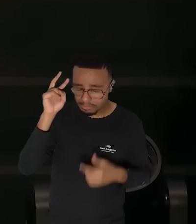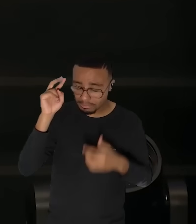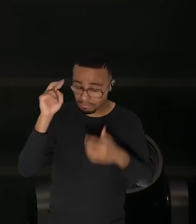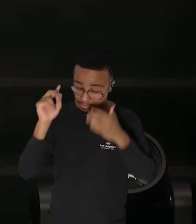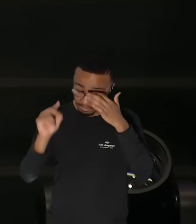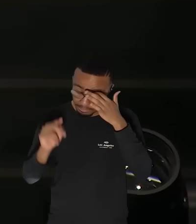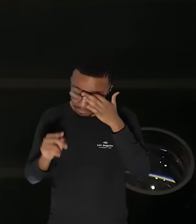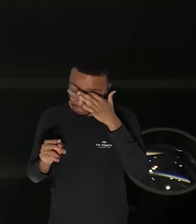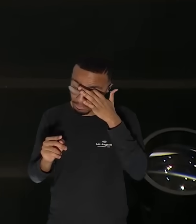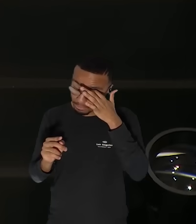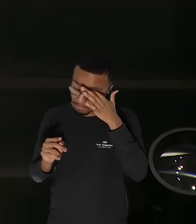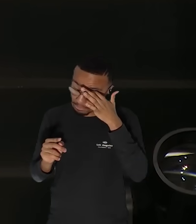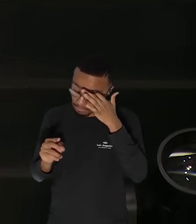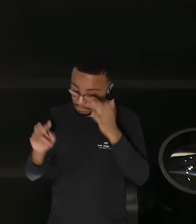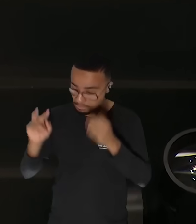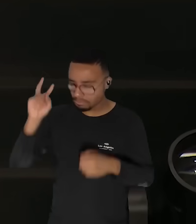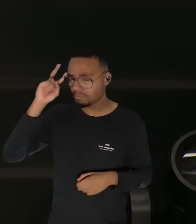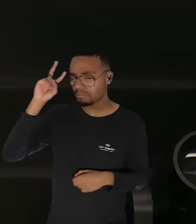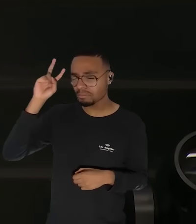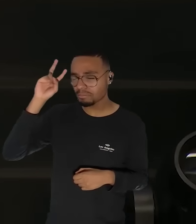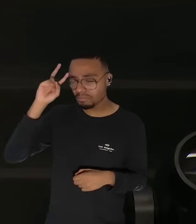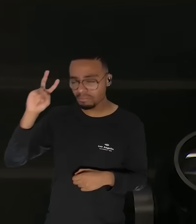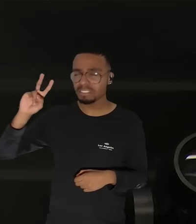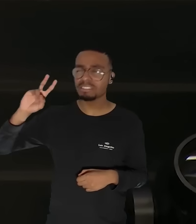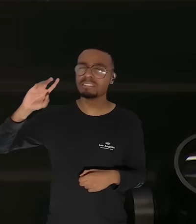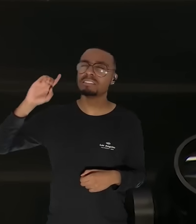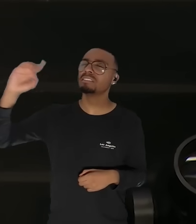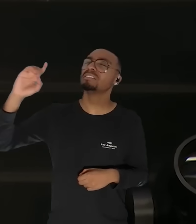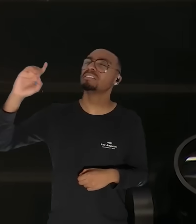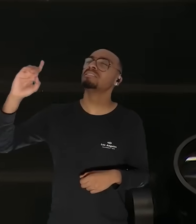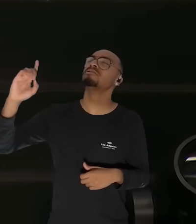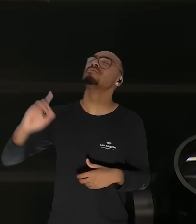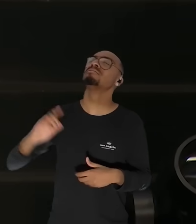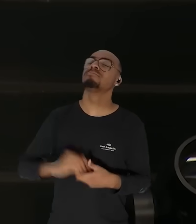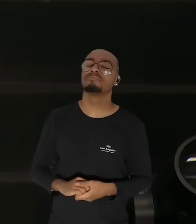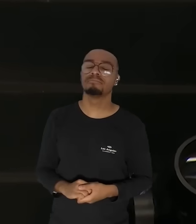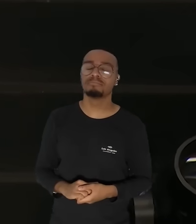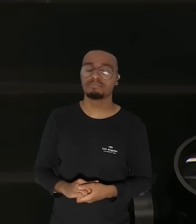quem te pôs no barco. Xarabacô, sorobocô.